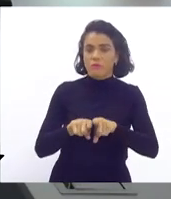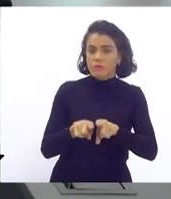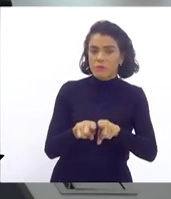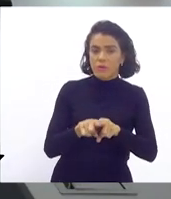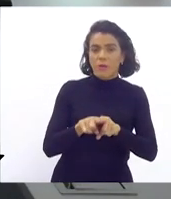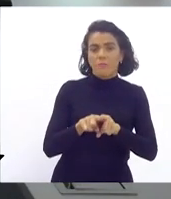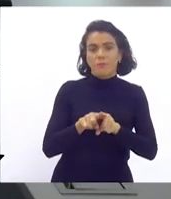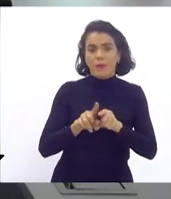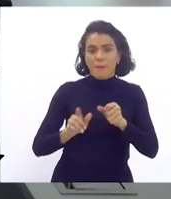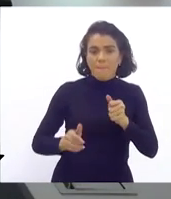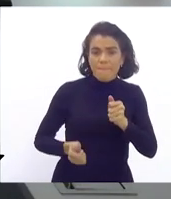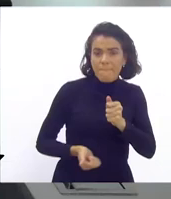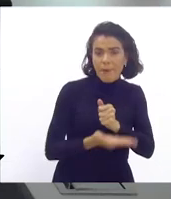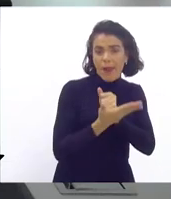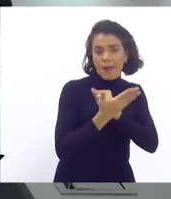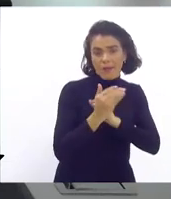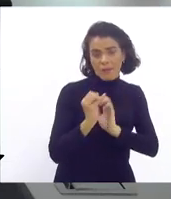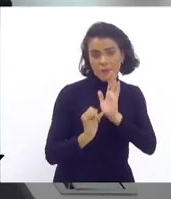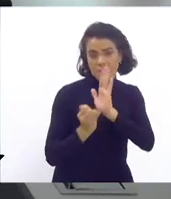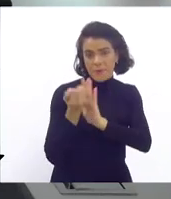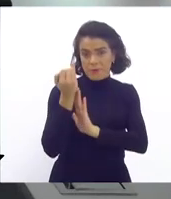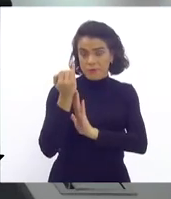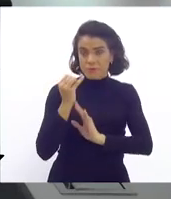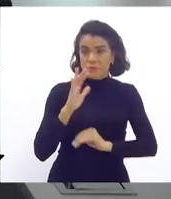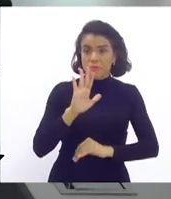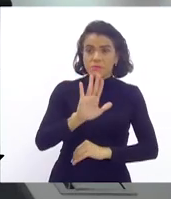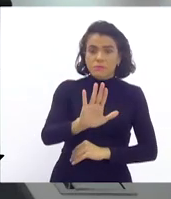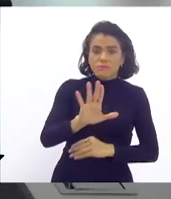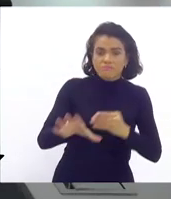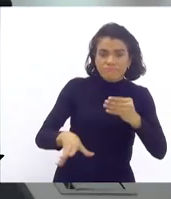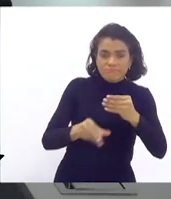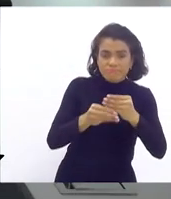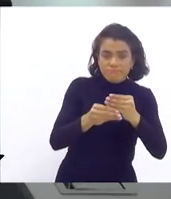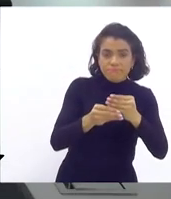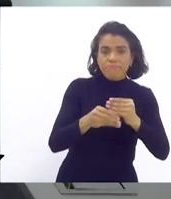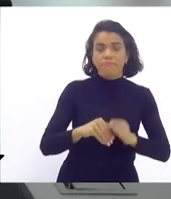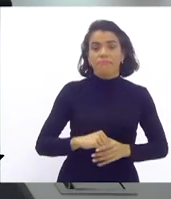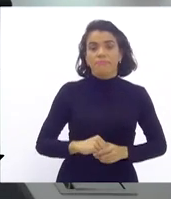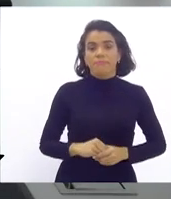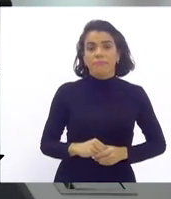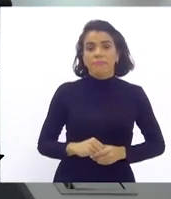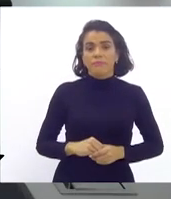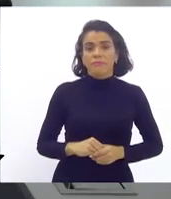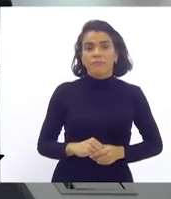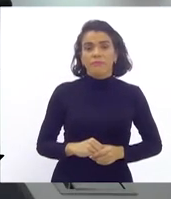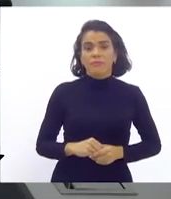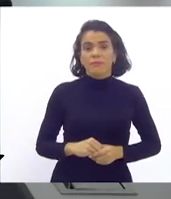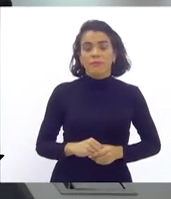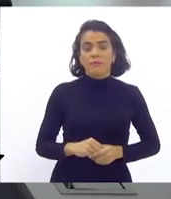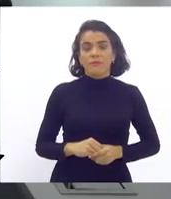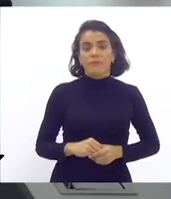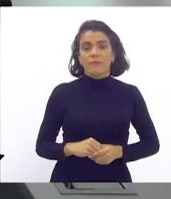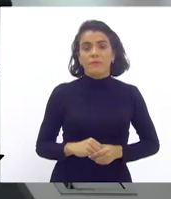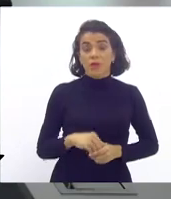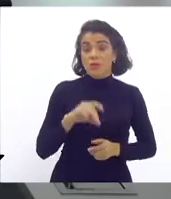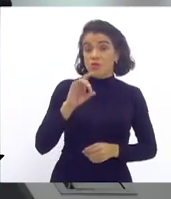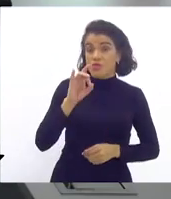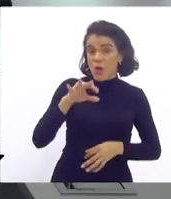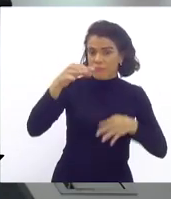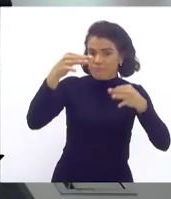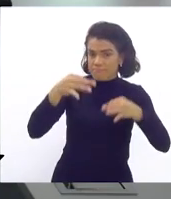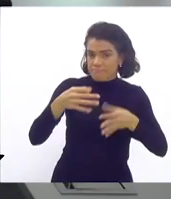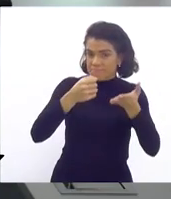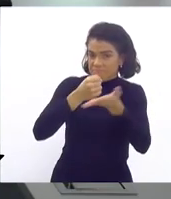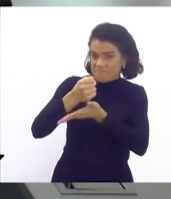sonegação de impostos ao horário público só para ficar legalmente